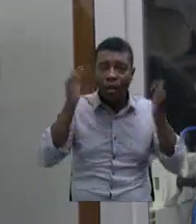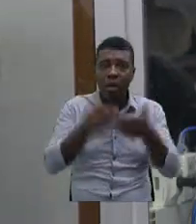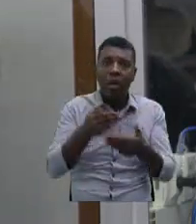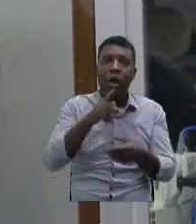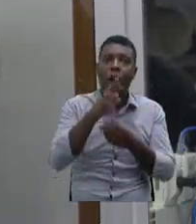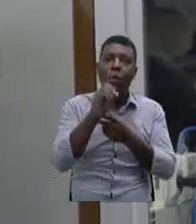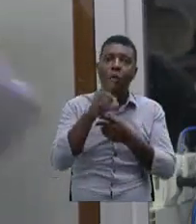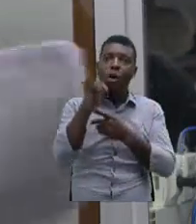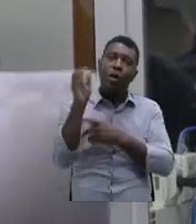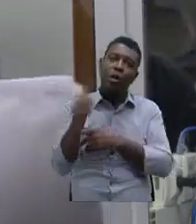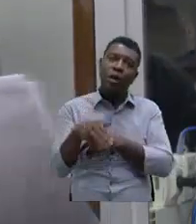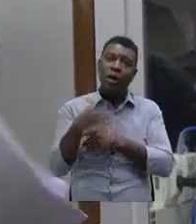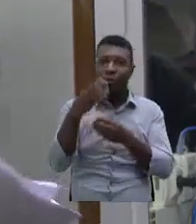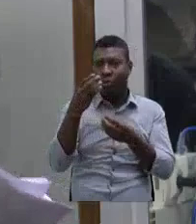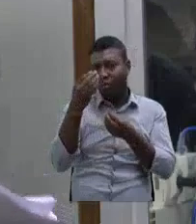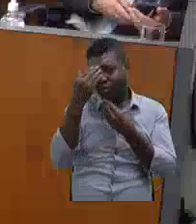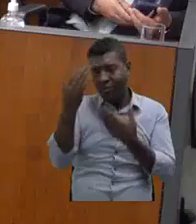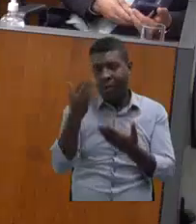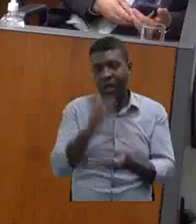Prodan? Obrigada.